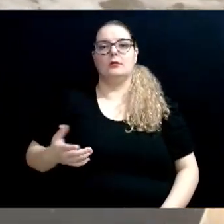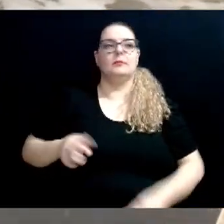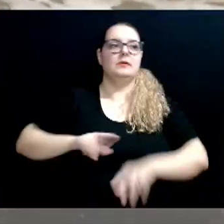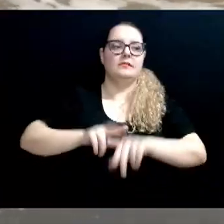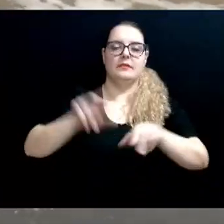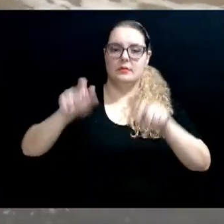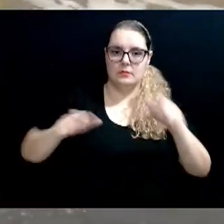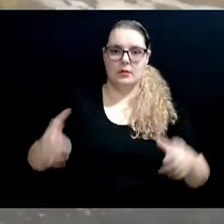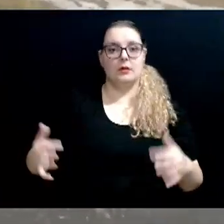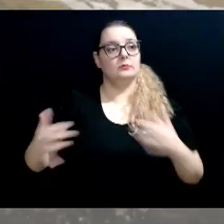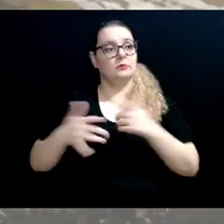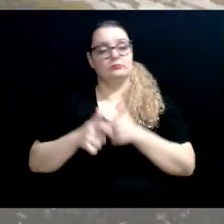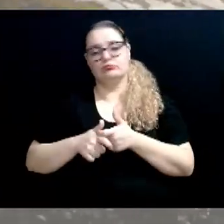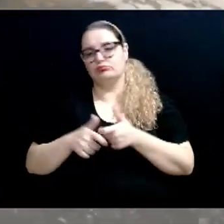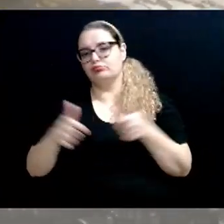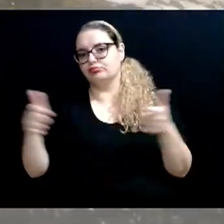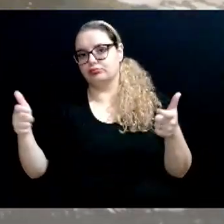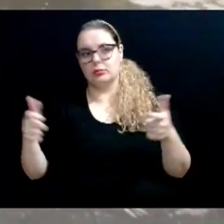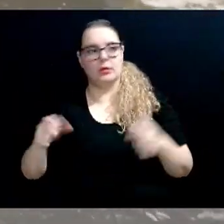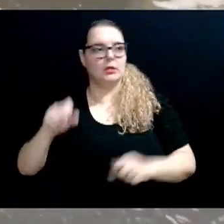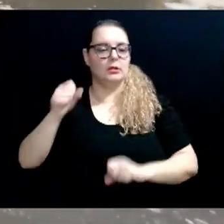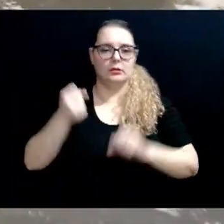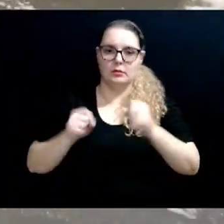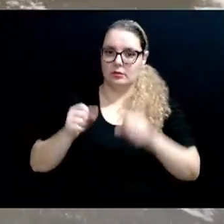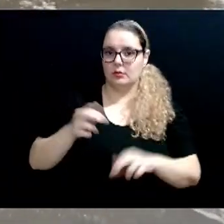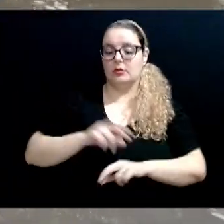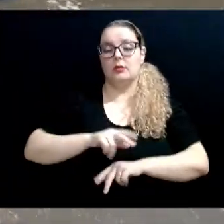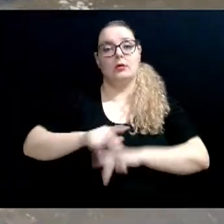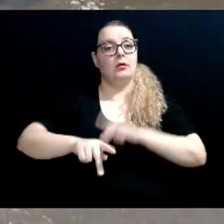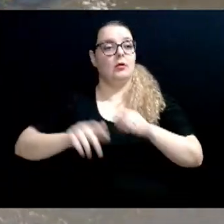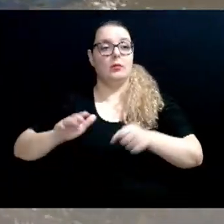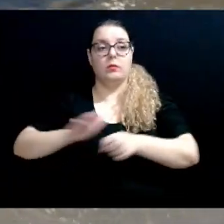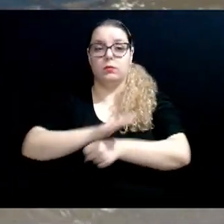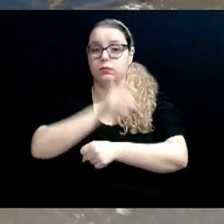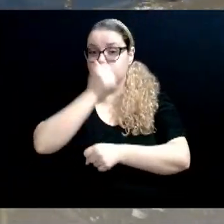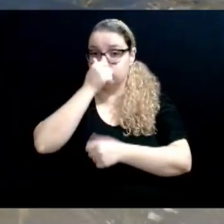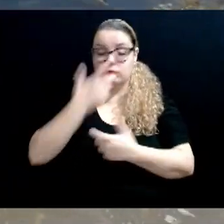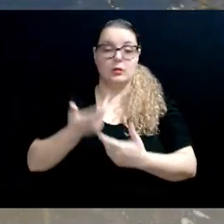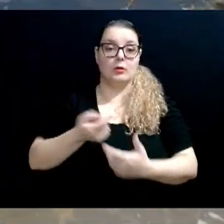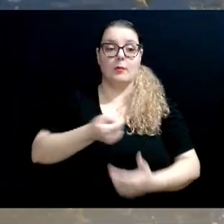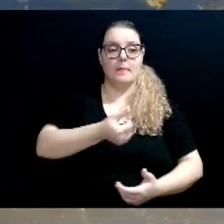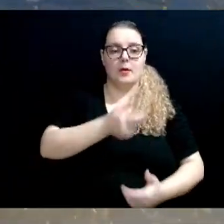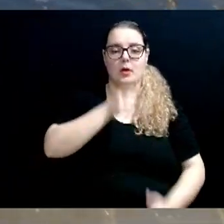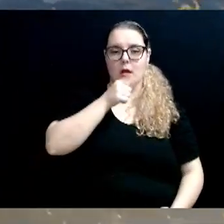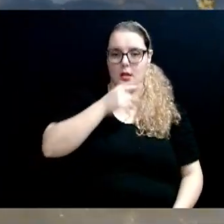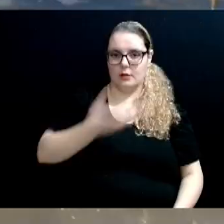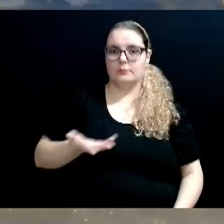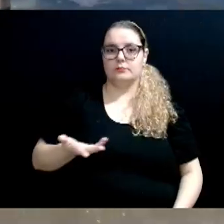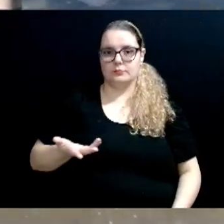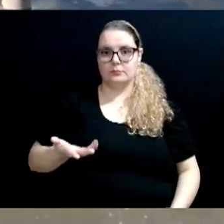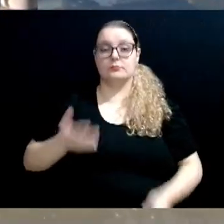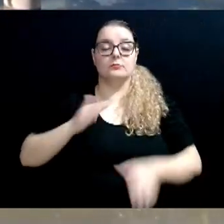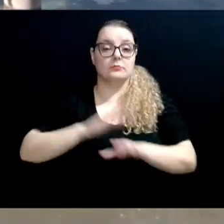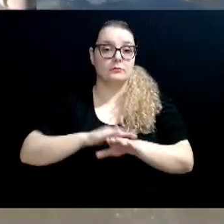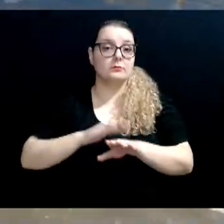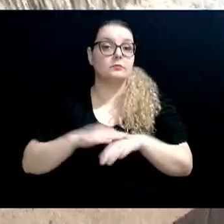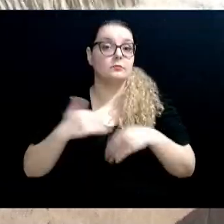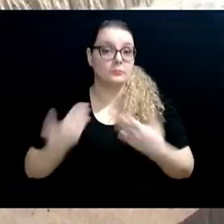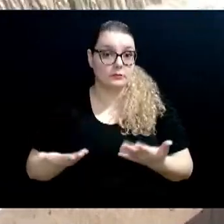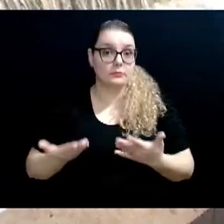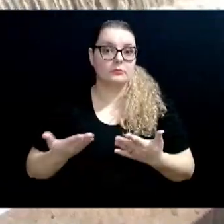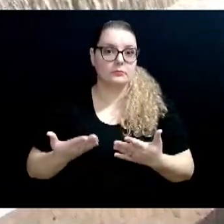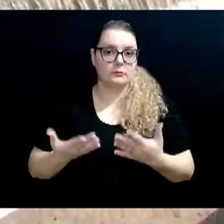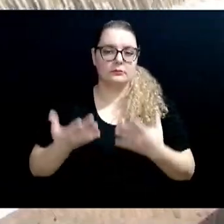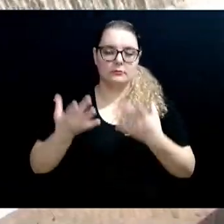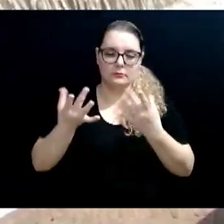urbanizada, industrializada, bastante populosa. Então, ações que vão mitigar esses